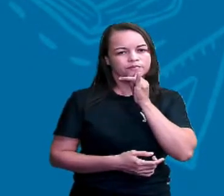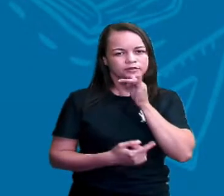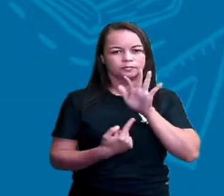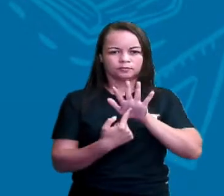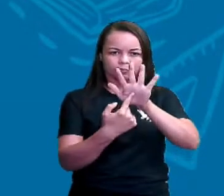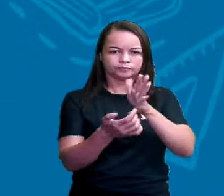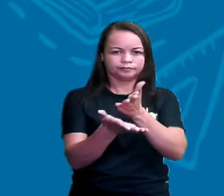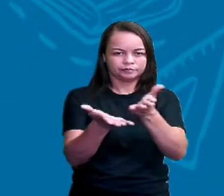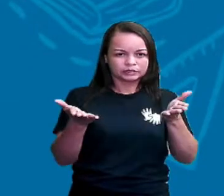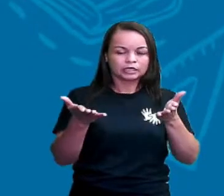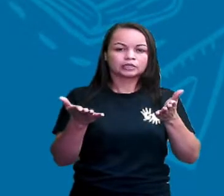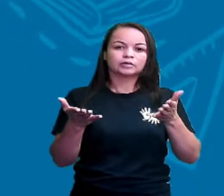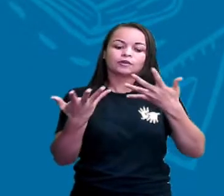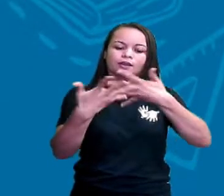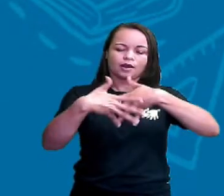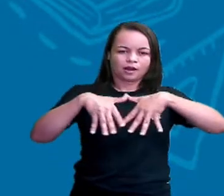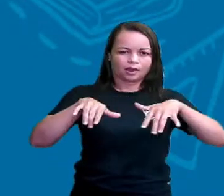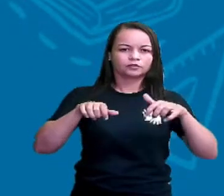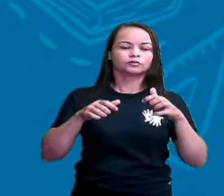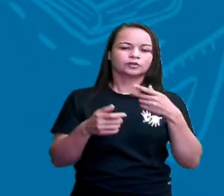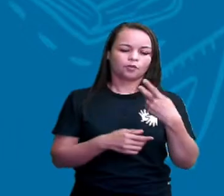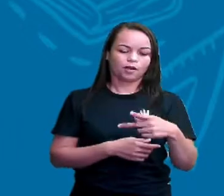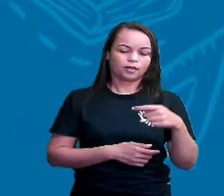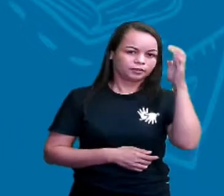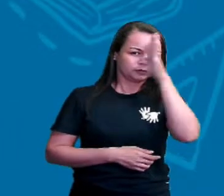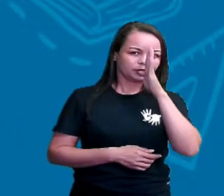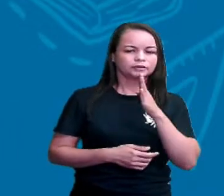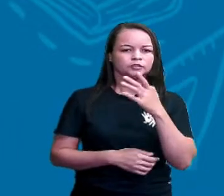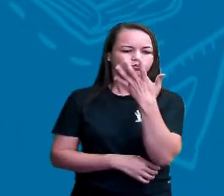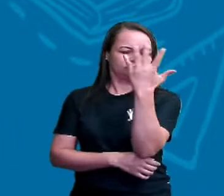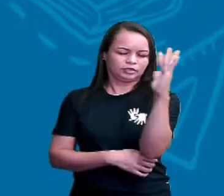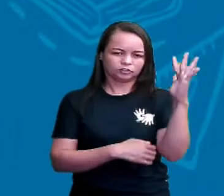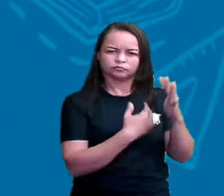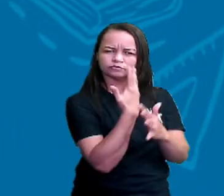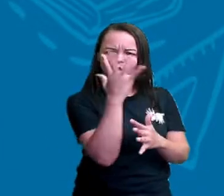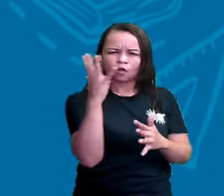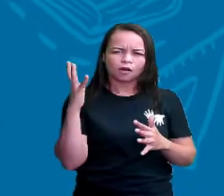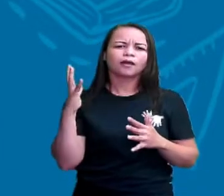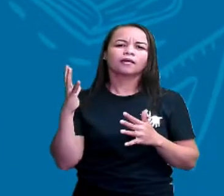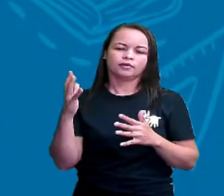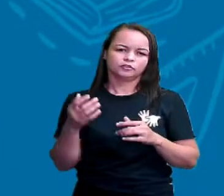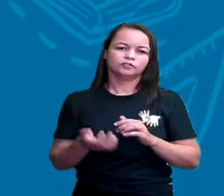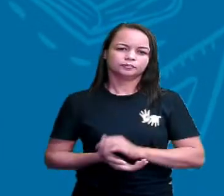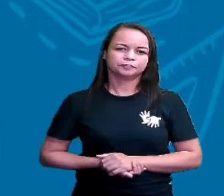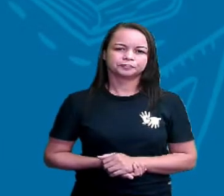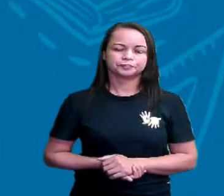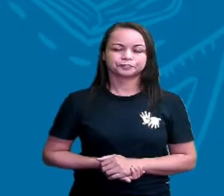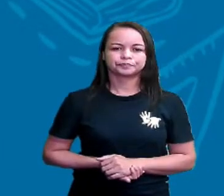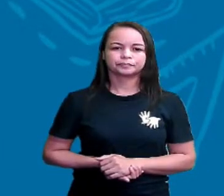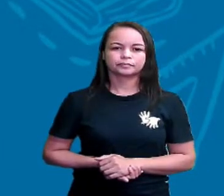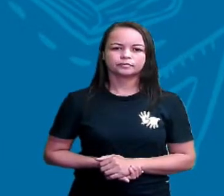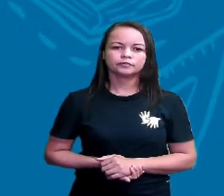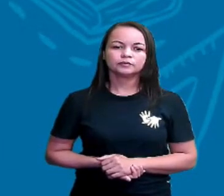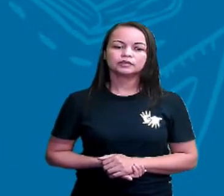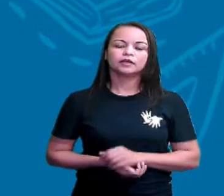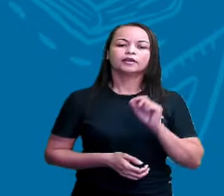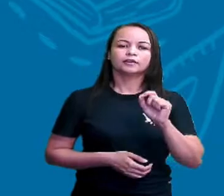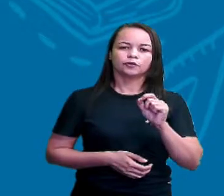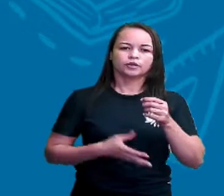ambiente natural, tá certo? No nosso país, nas florestas, né? Nas matas do nosso Brasil, que é a